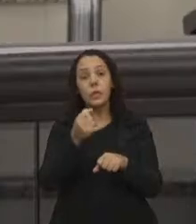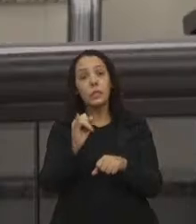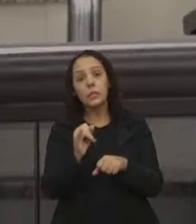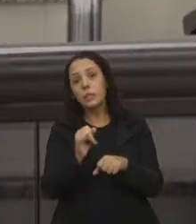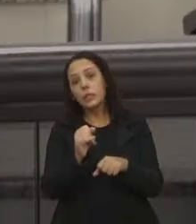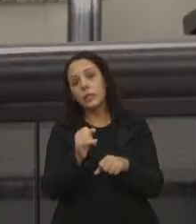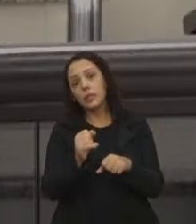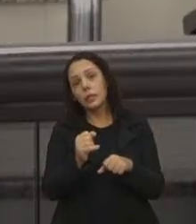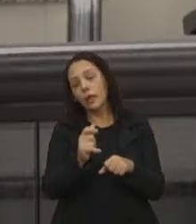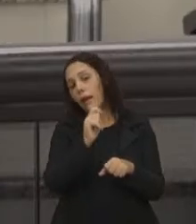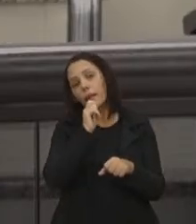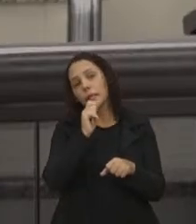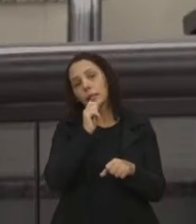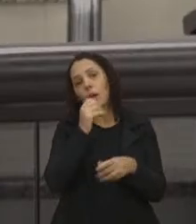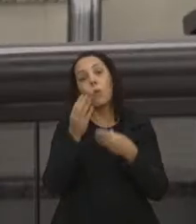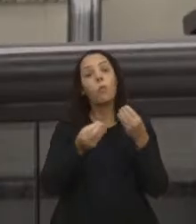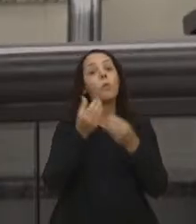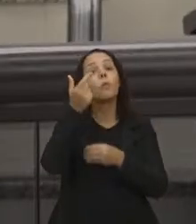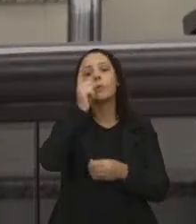caminho.